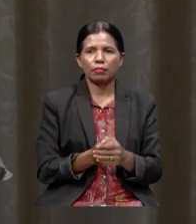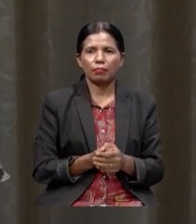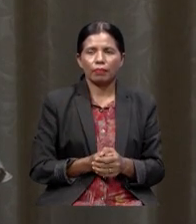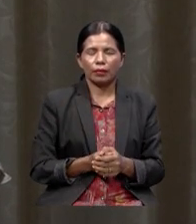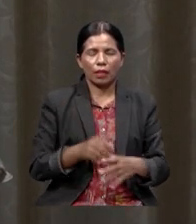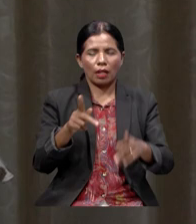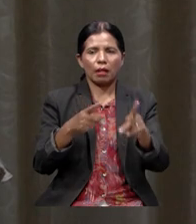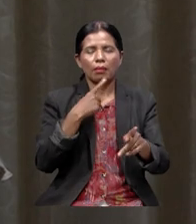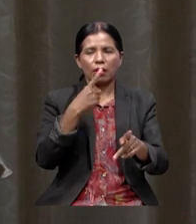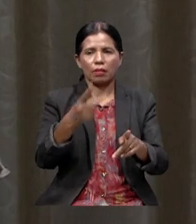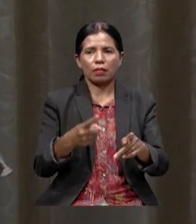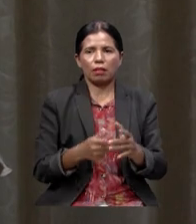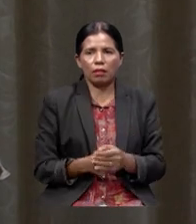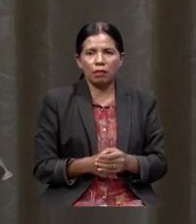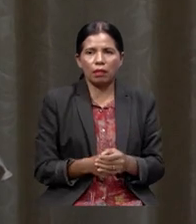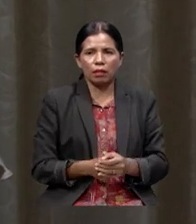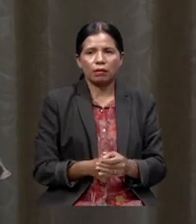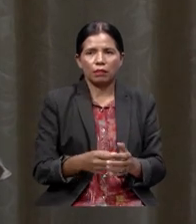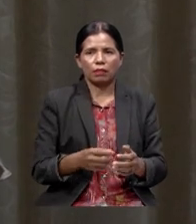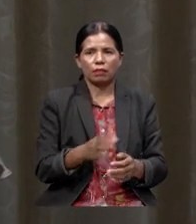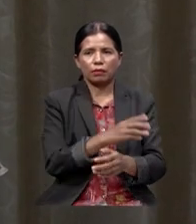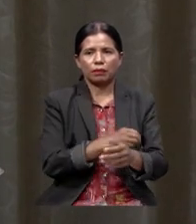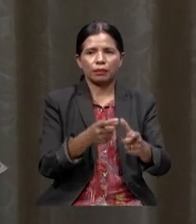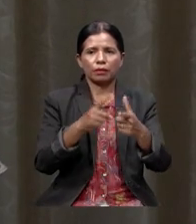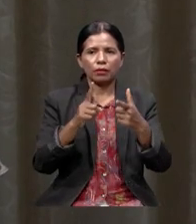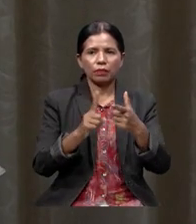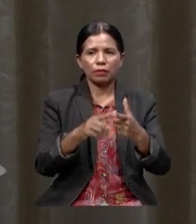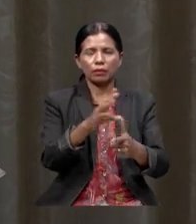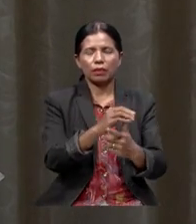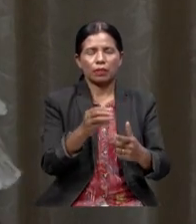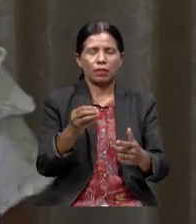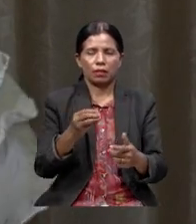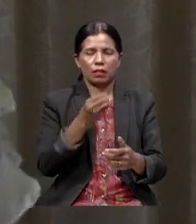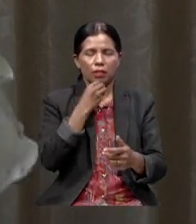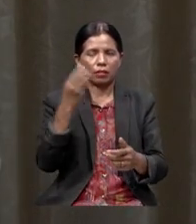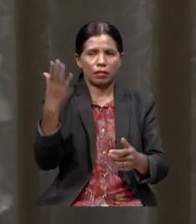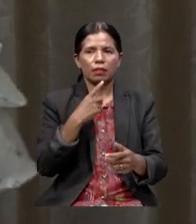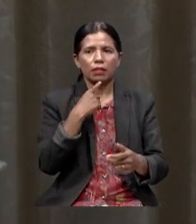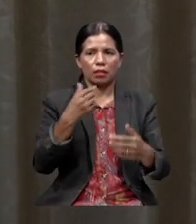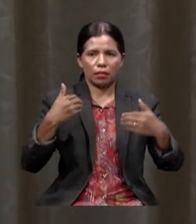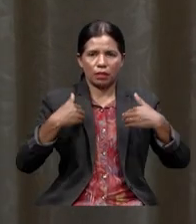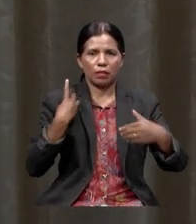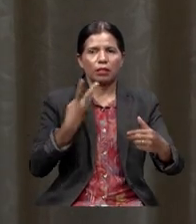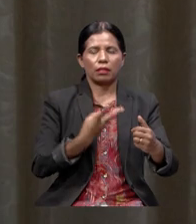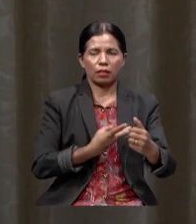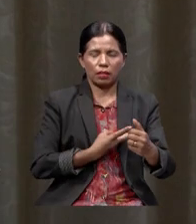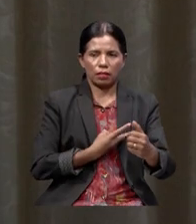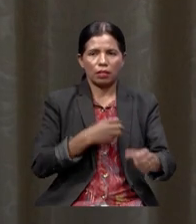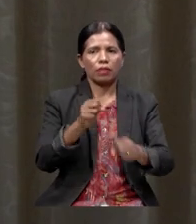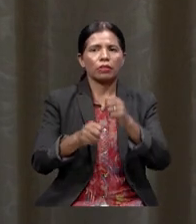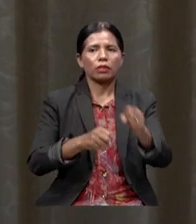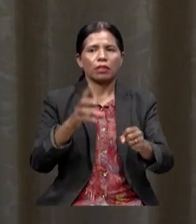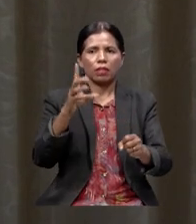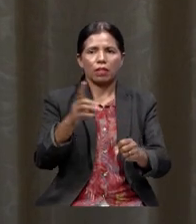é mas diante até vem han uma canconde tá cara que bafo lá buka mostardas aí dané barak acontece aí tem a sociedade na bem